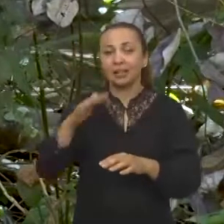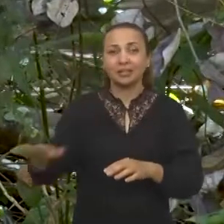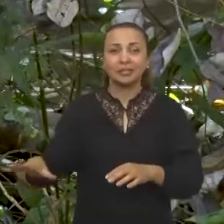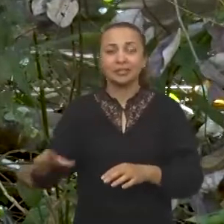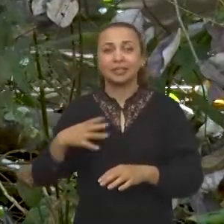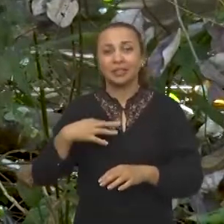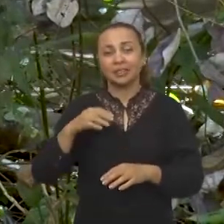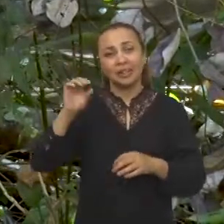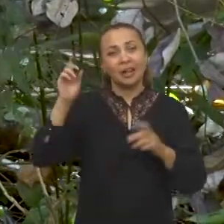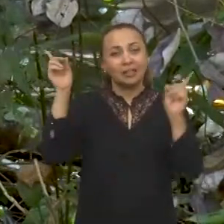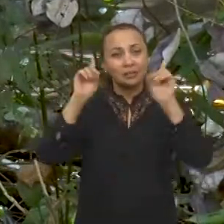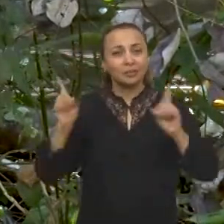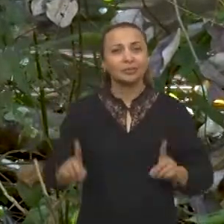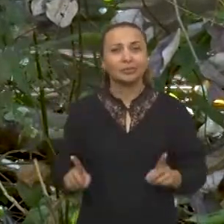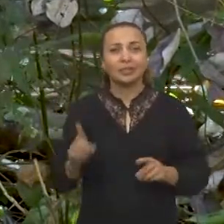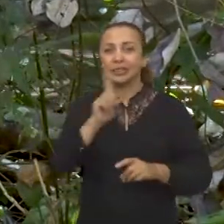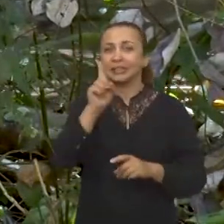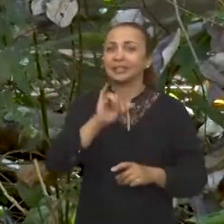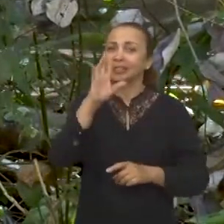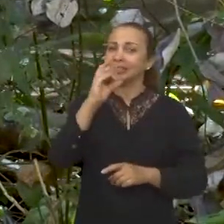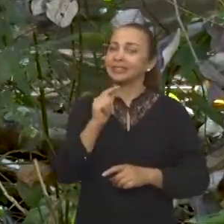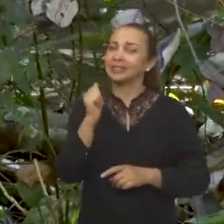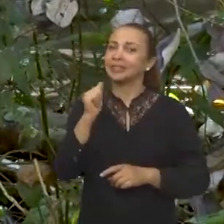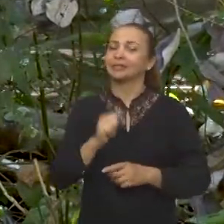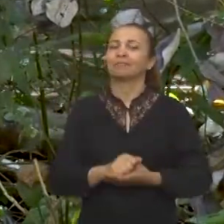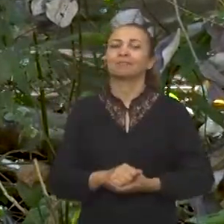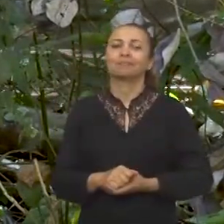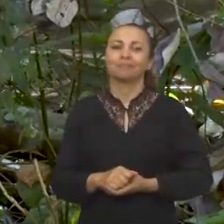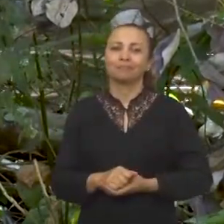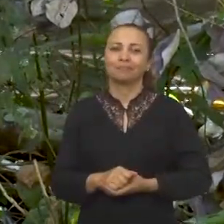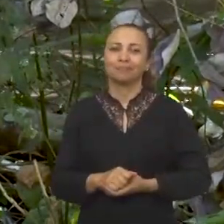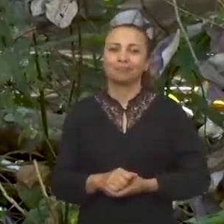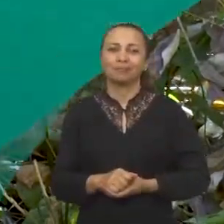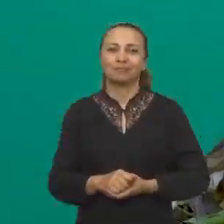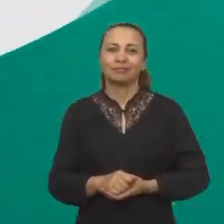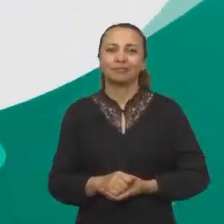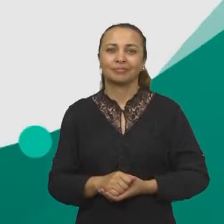para crianças com deficiência em consequência do Zika vírus.